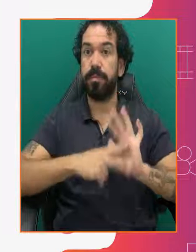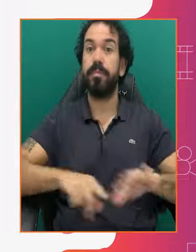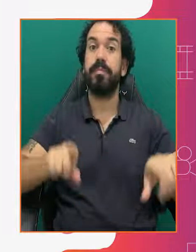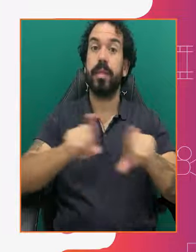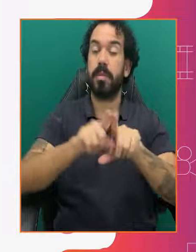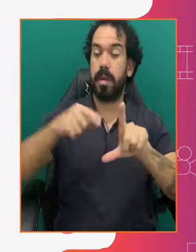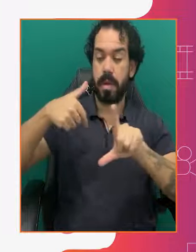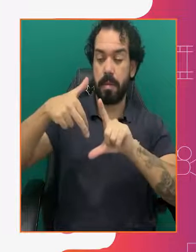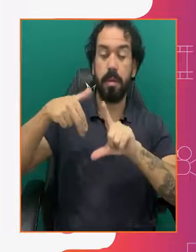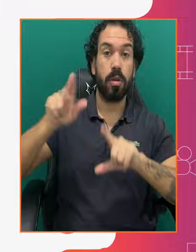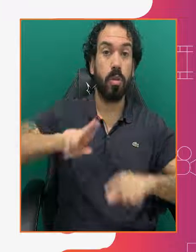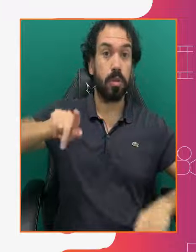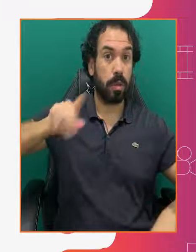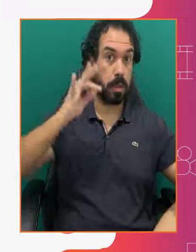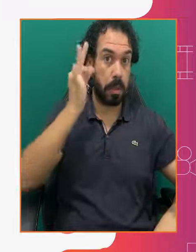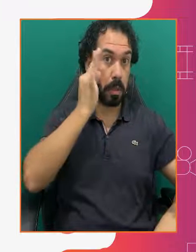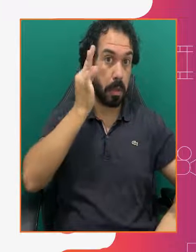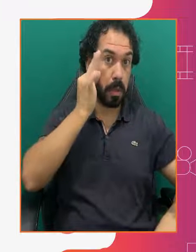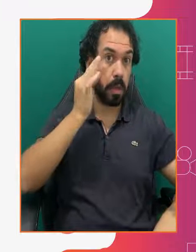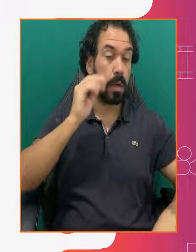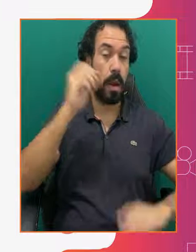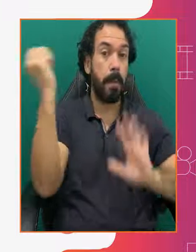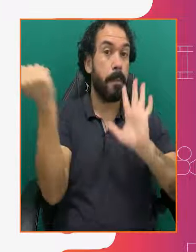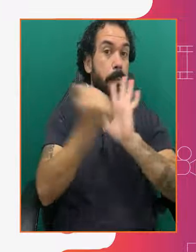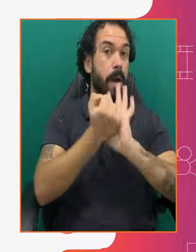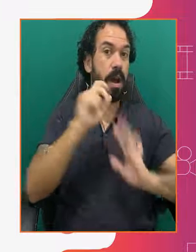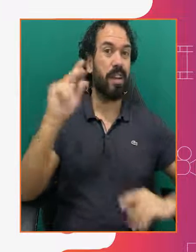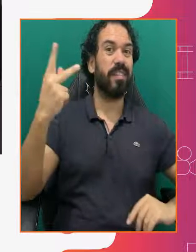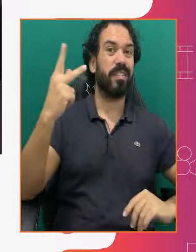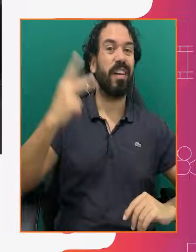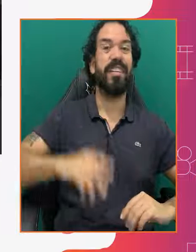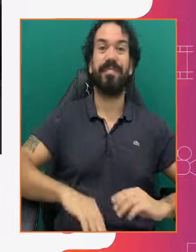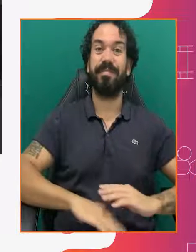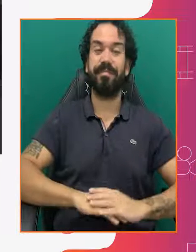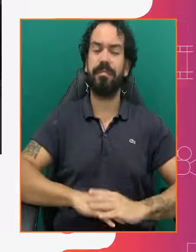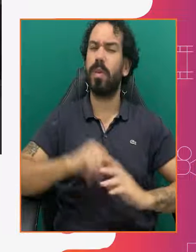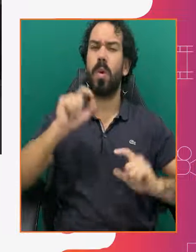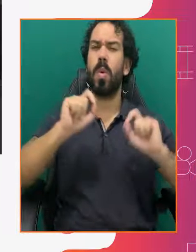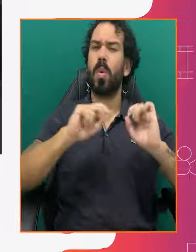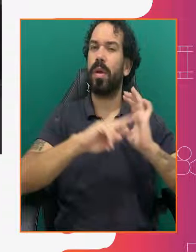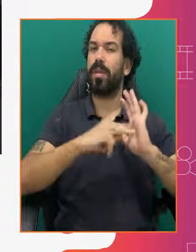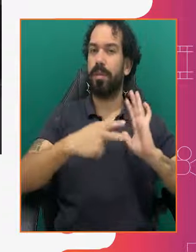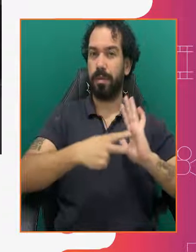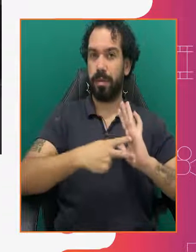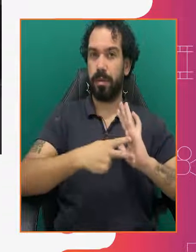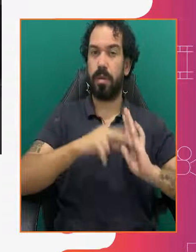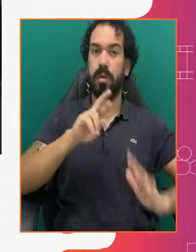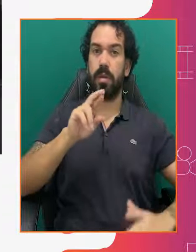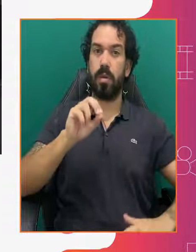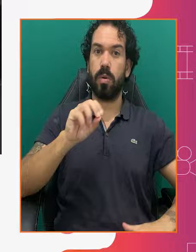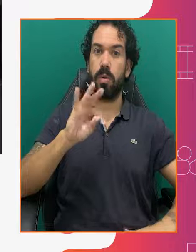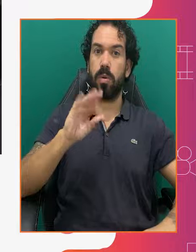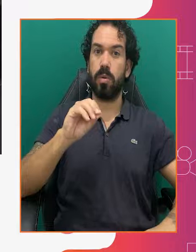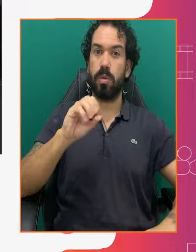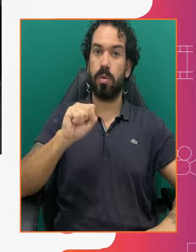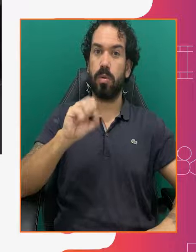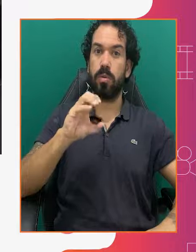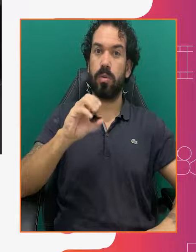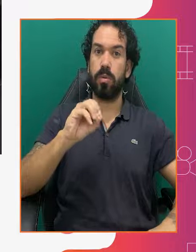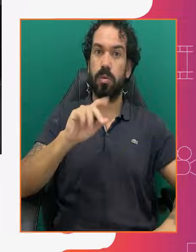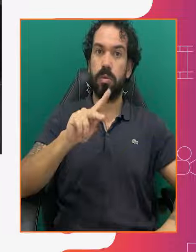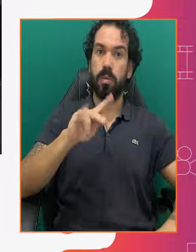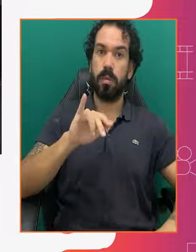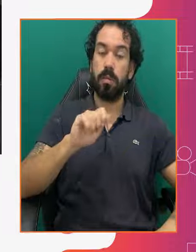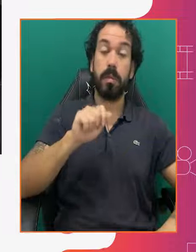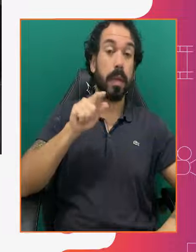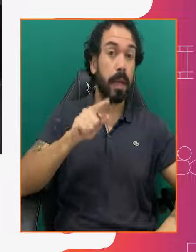rotoscopia e pelas animações nessa técnica que fizeram história. Bom, o que é rotoscopia? Rotoscopia